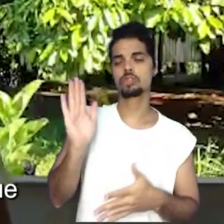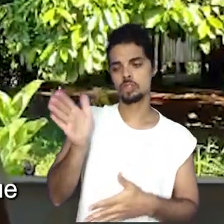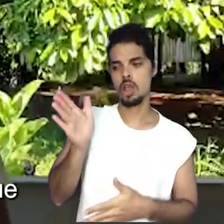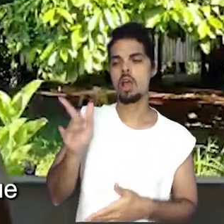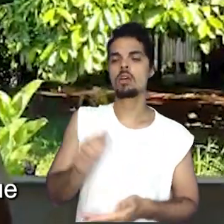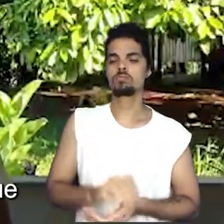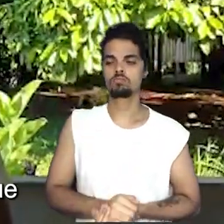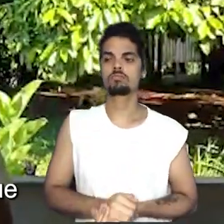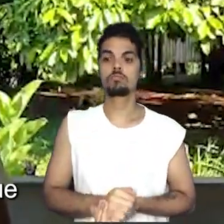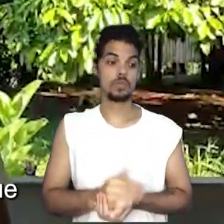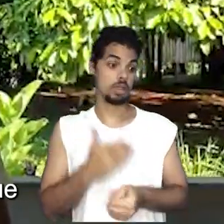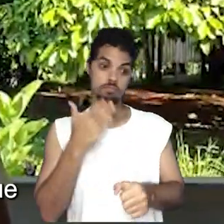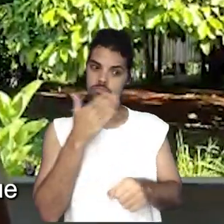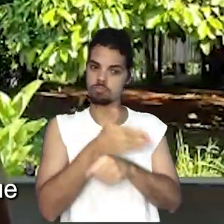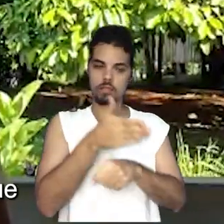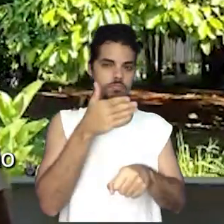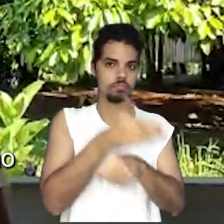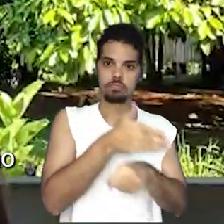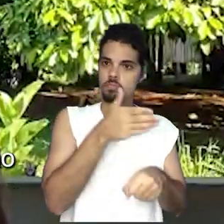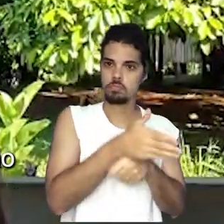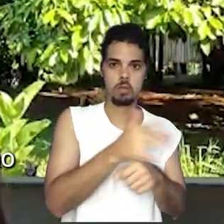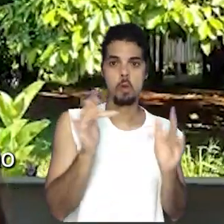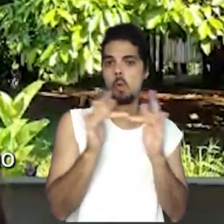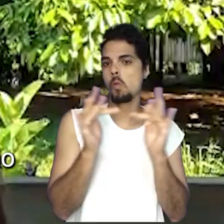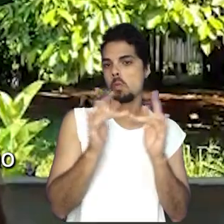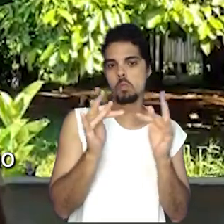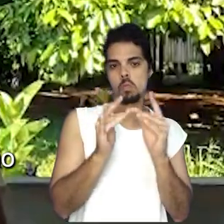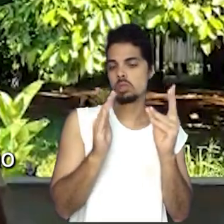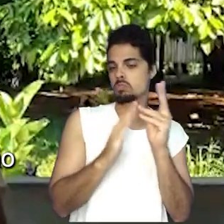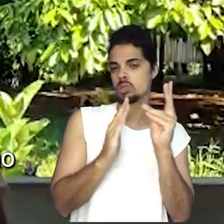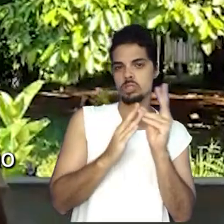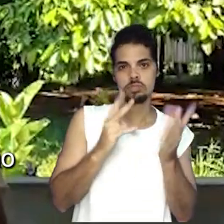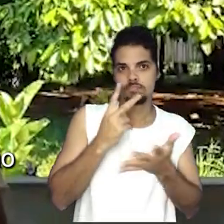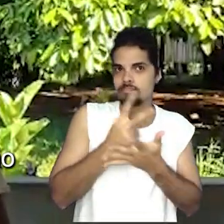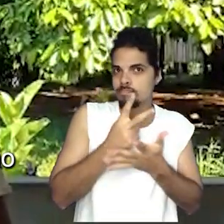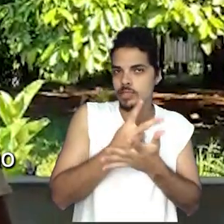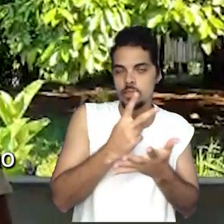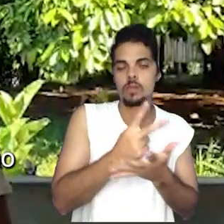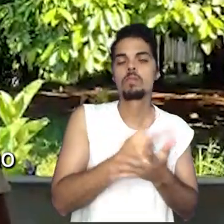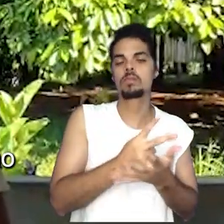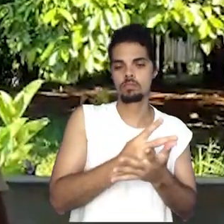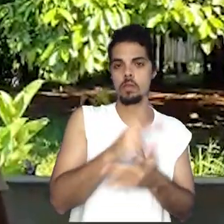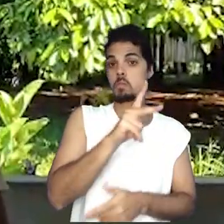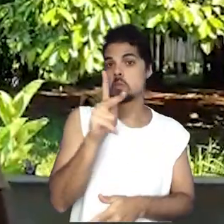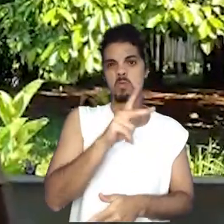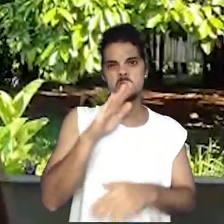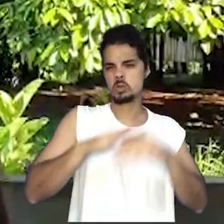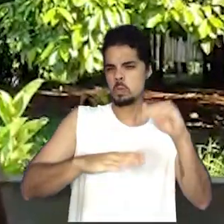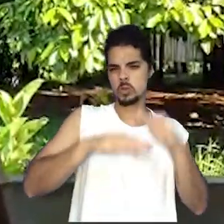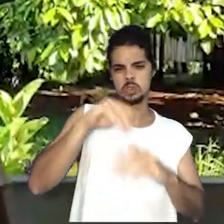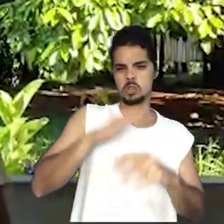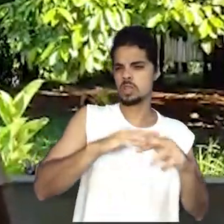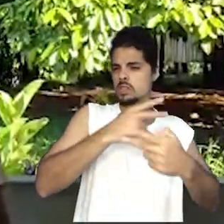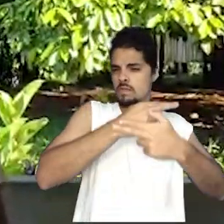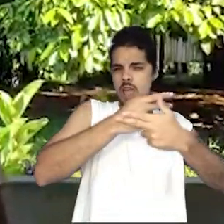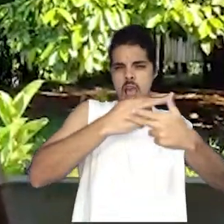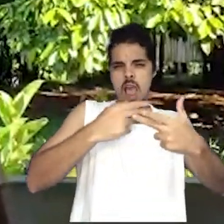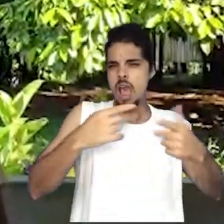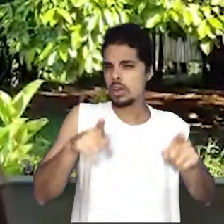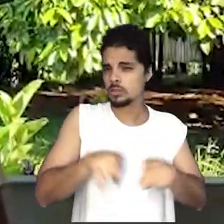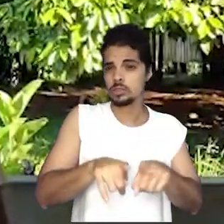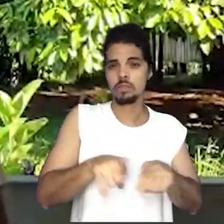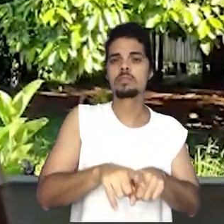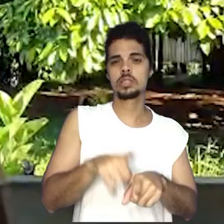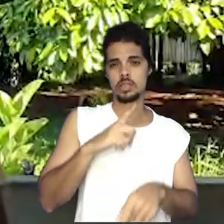com que a gente possa ocupar nossos espaços que antes eram ocupados por professores não indígenas, que chegavam nas escolas indígenas e não sabiam